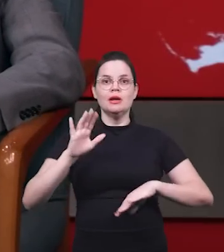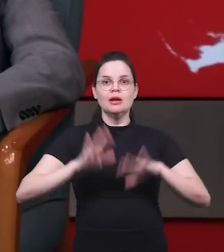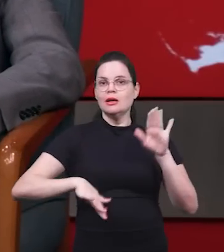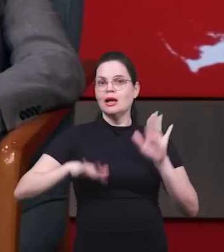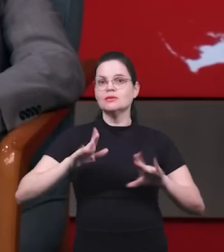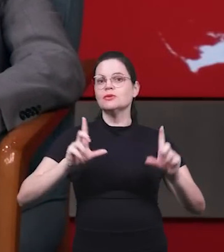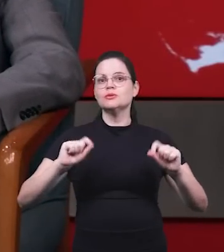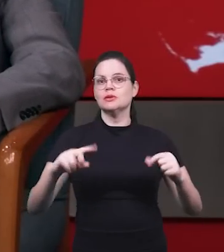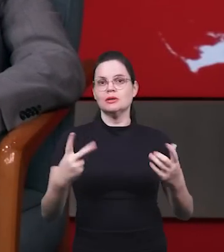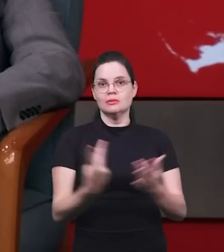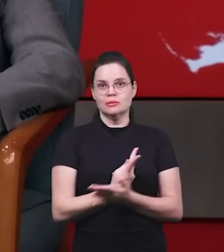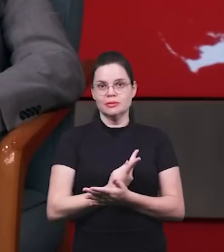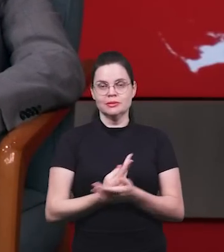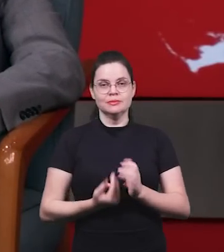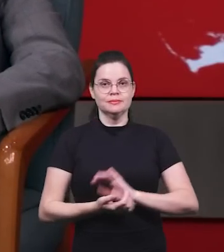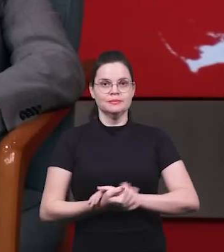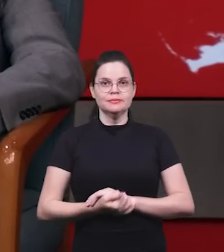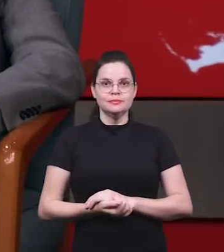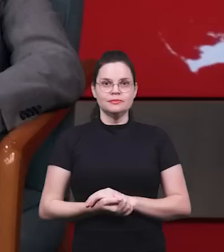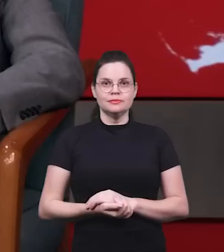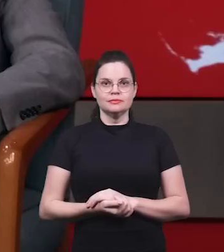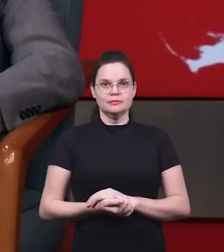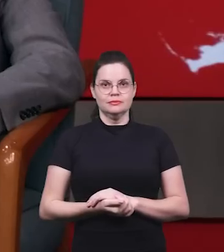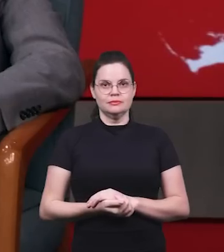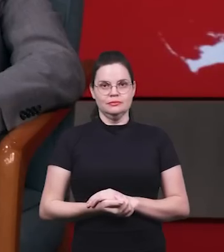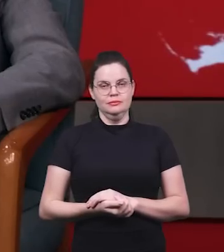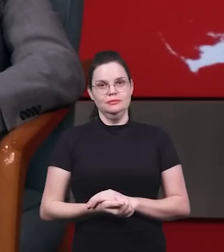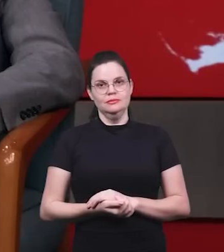às vezes as pessoas